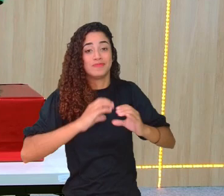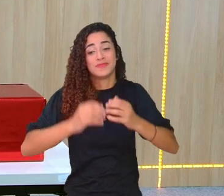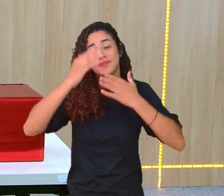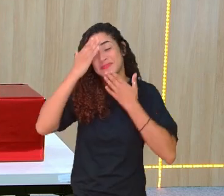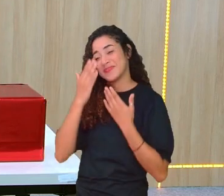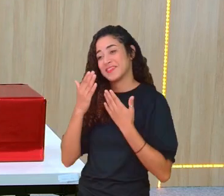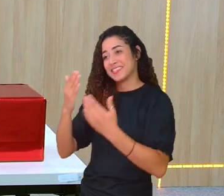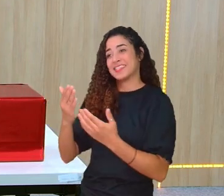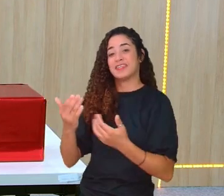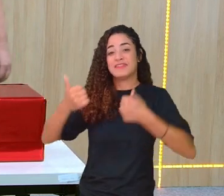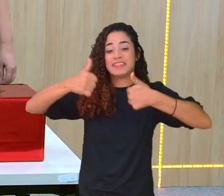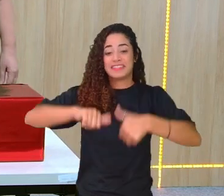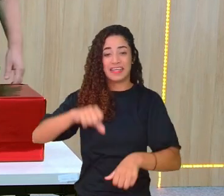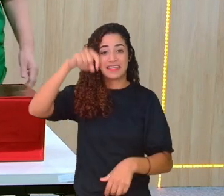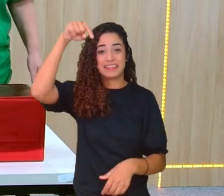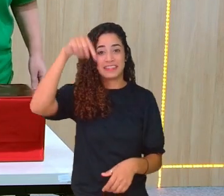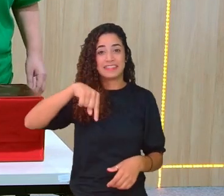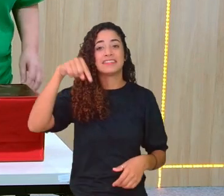obrigada por estar